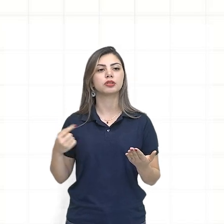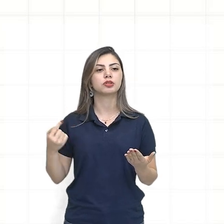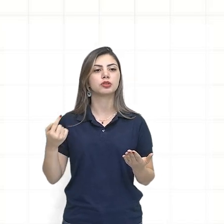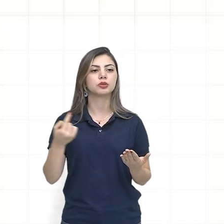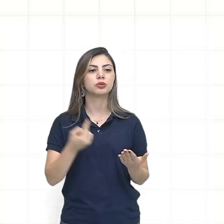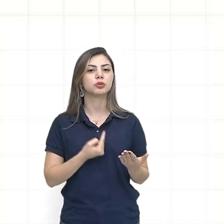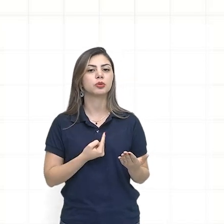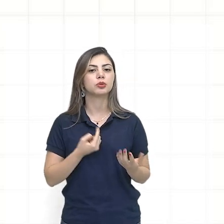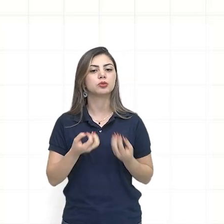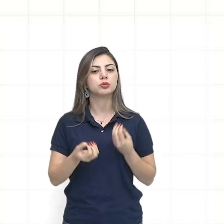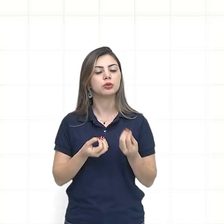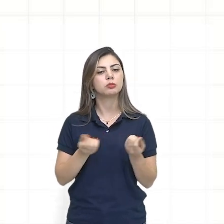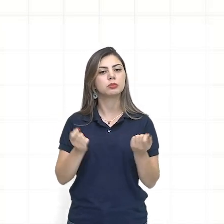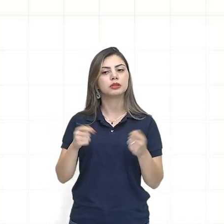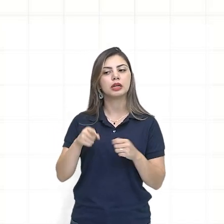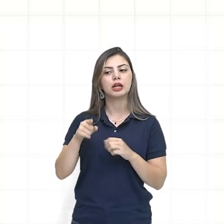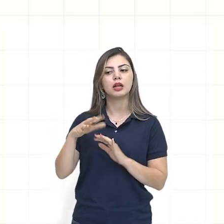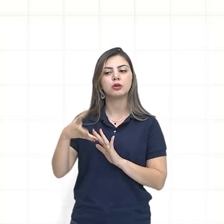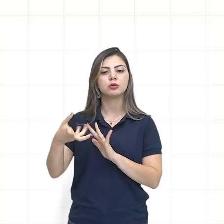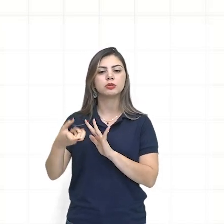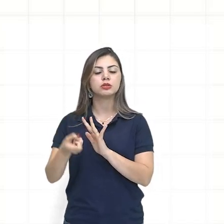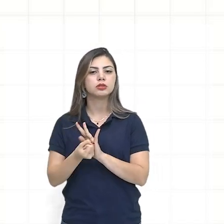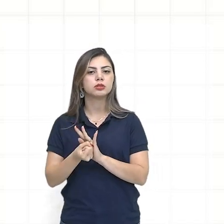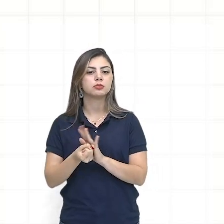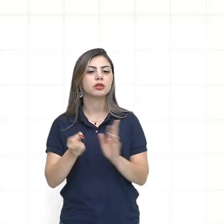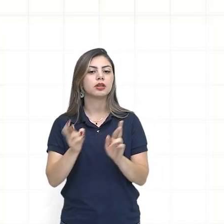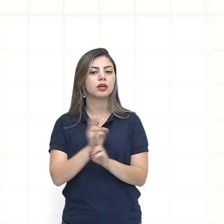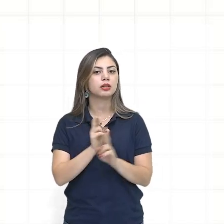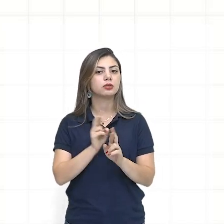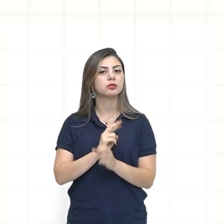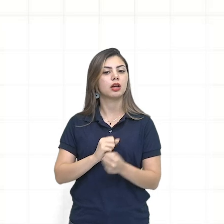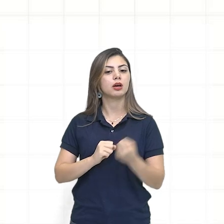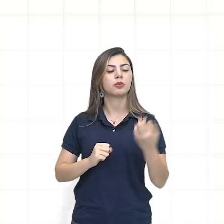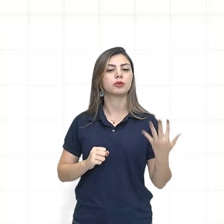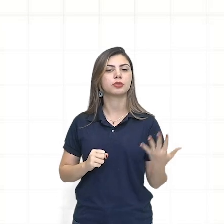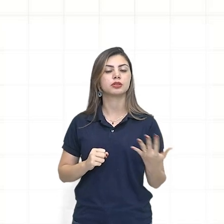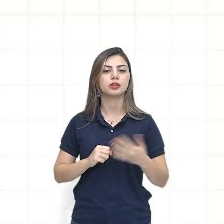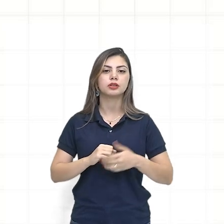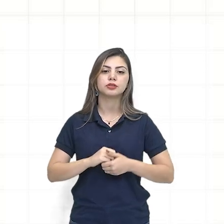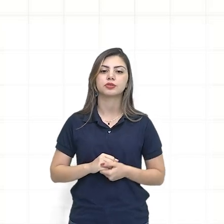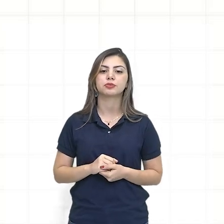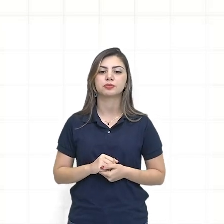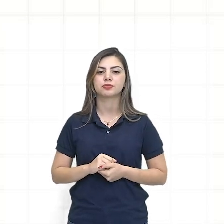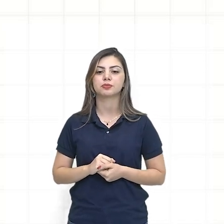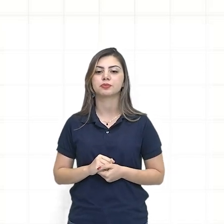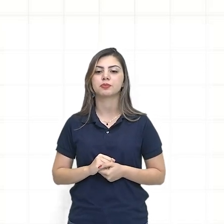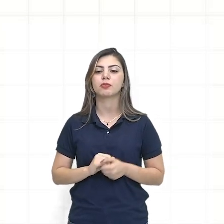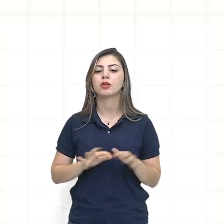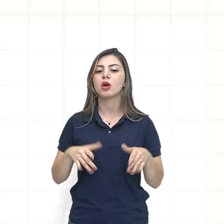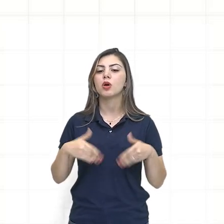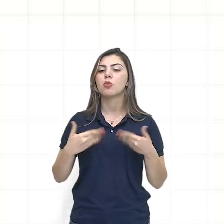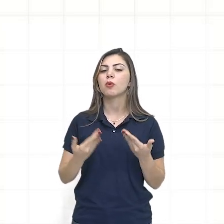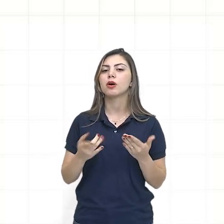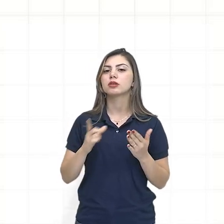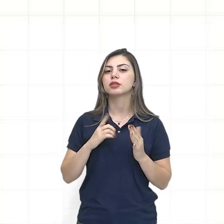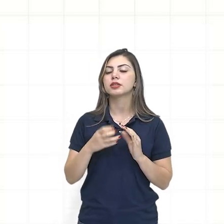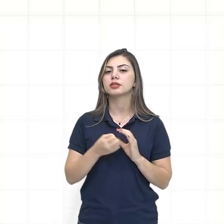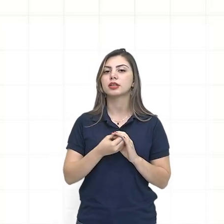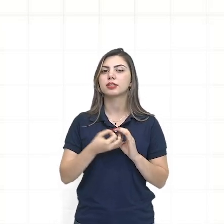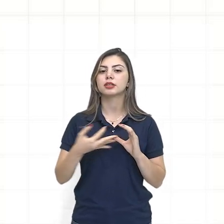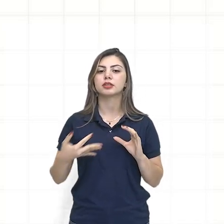gente, né, associe aqui a imagem com o seu valor. Então nós temos aqui, quais são os elementos